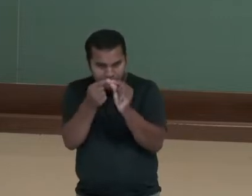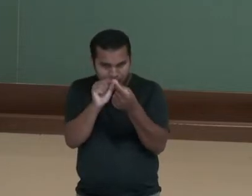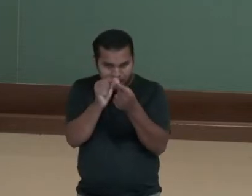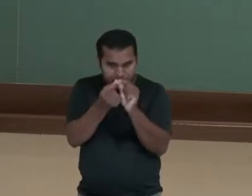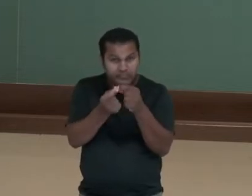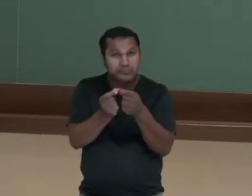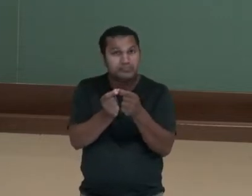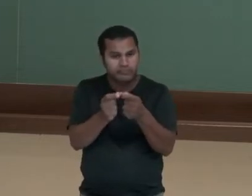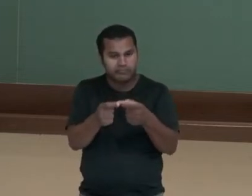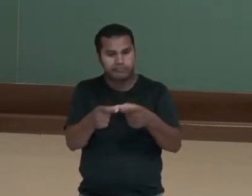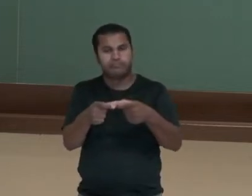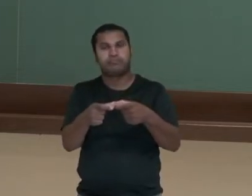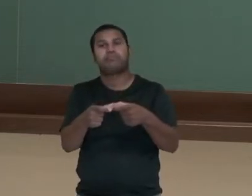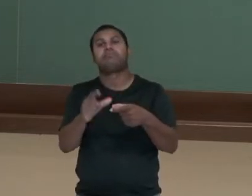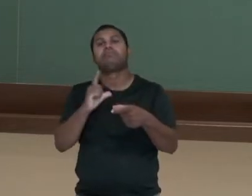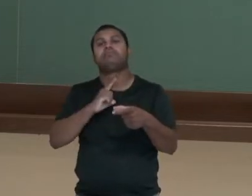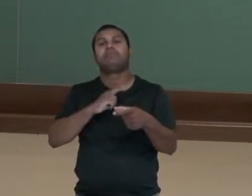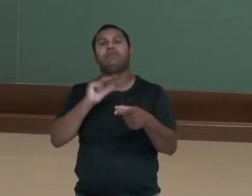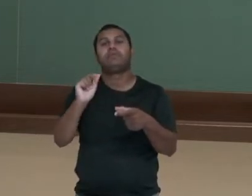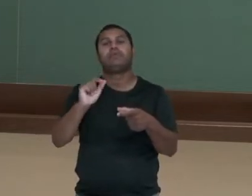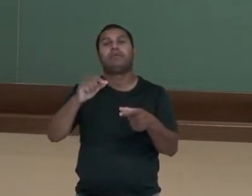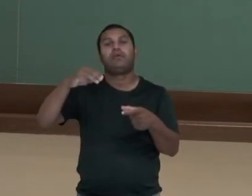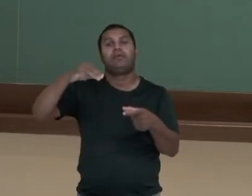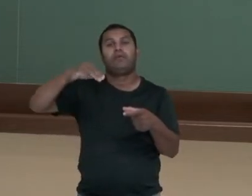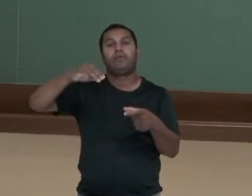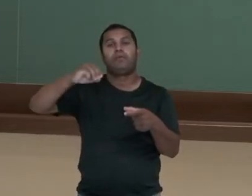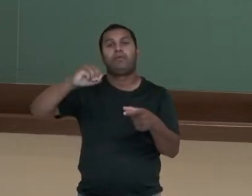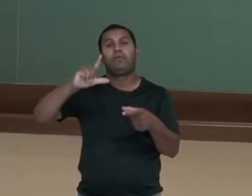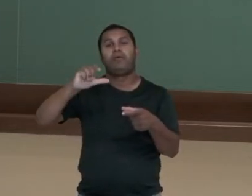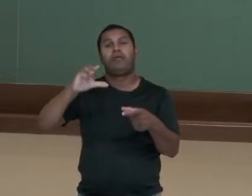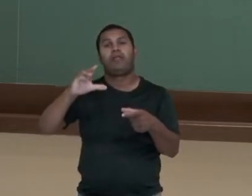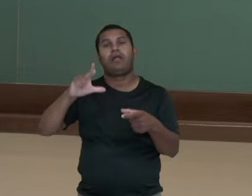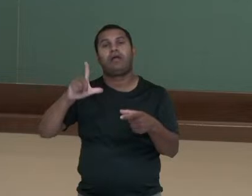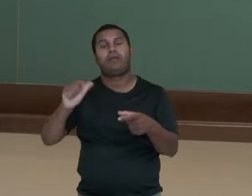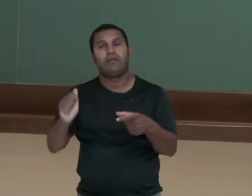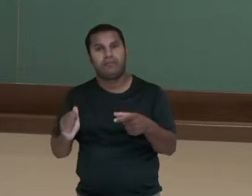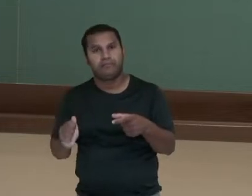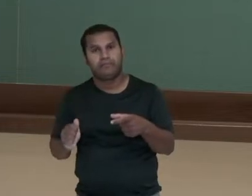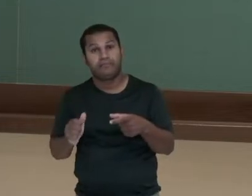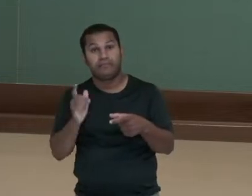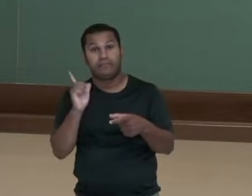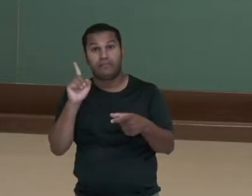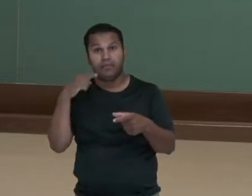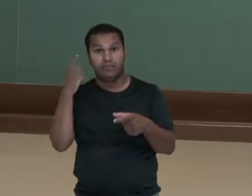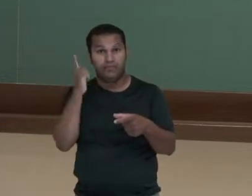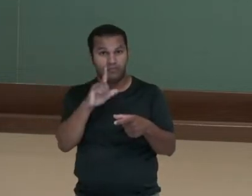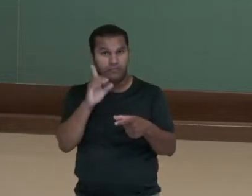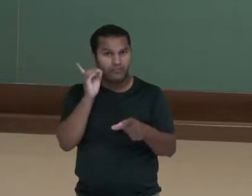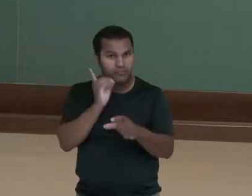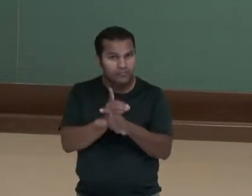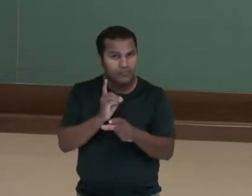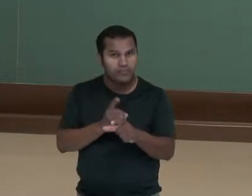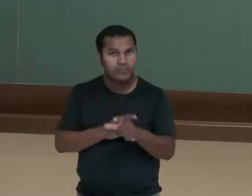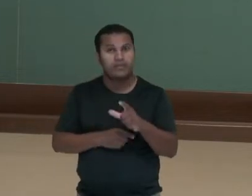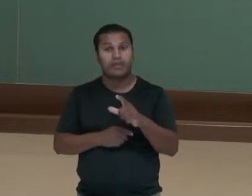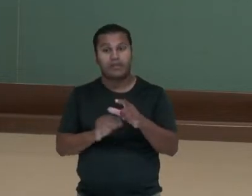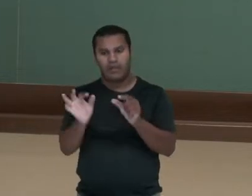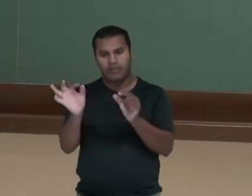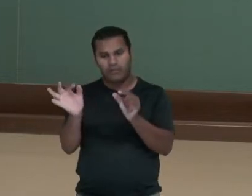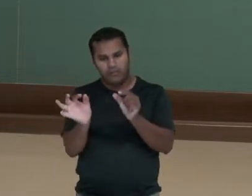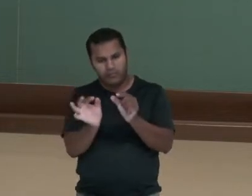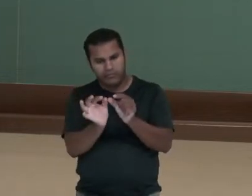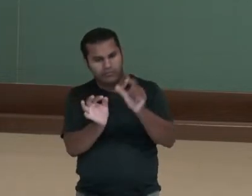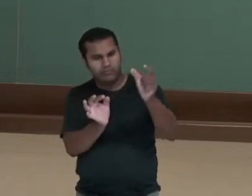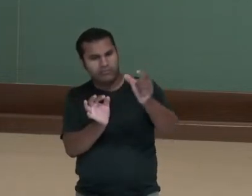organizar, elas vão se unir uma com a outra e vão se organizar, formando estruturas. Existem estruturas que ficam dentro